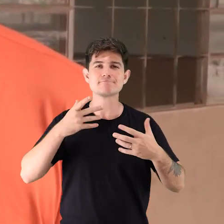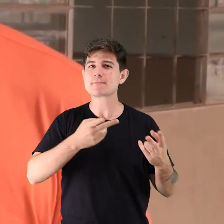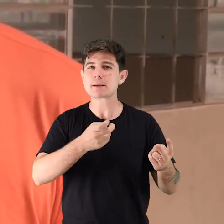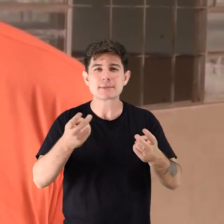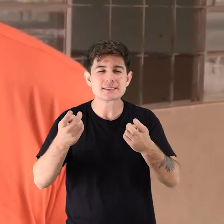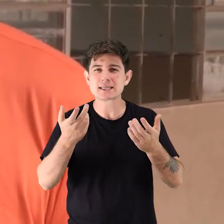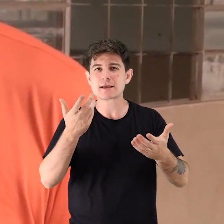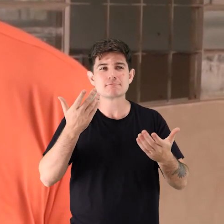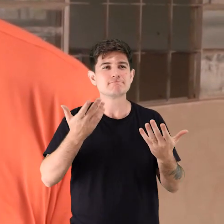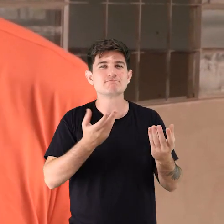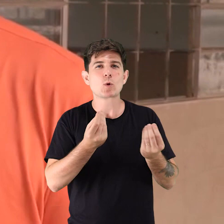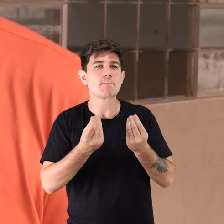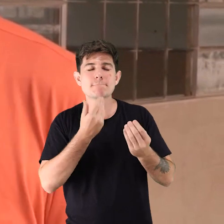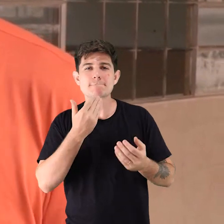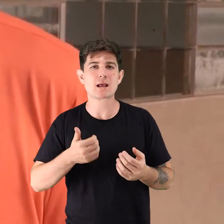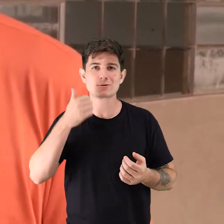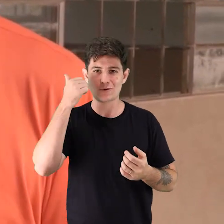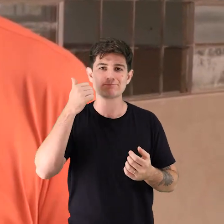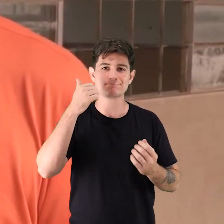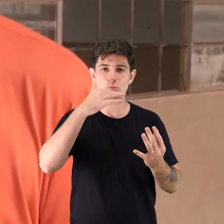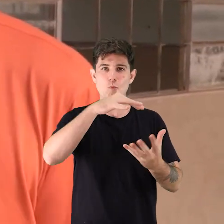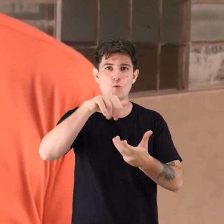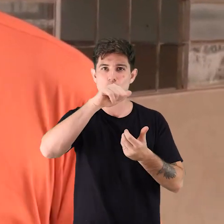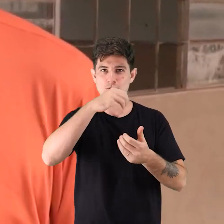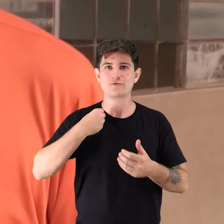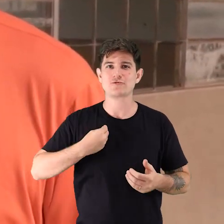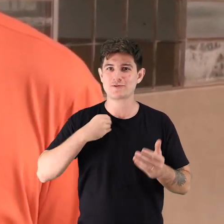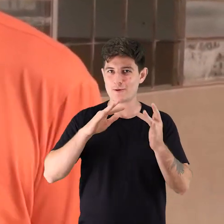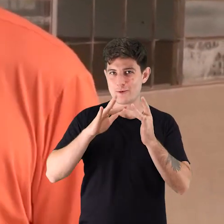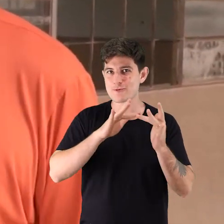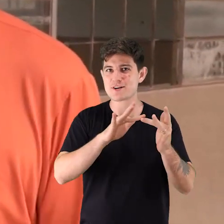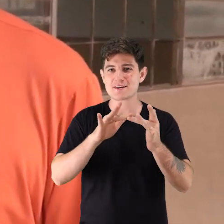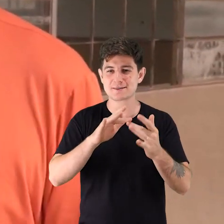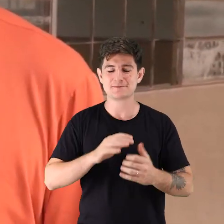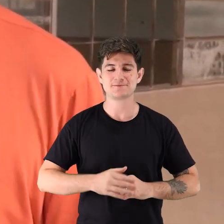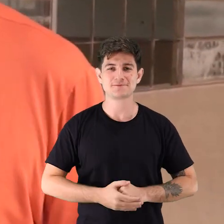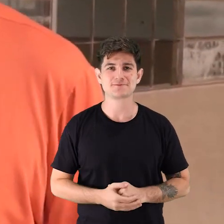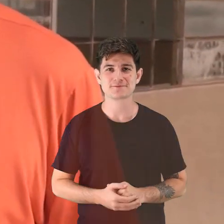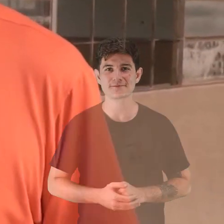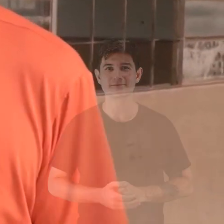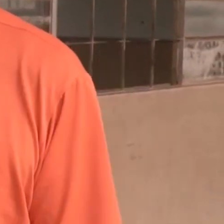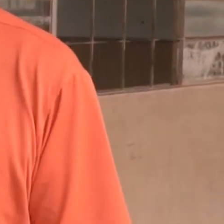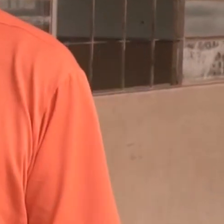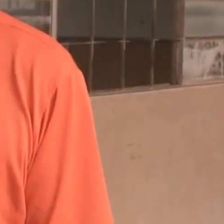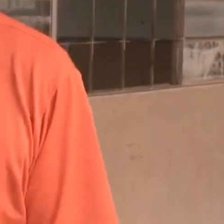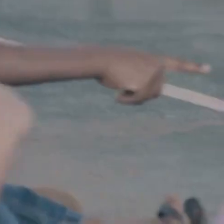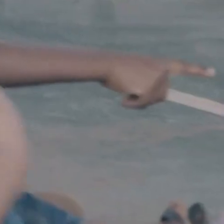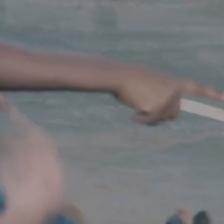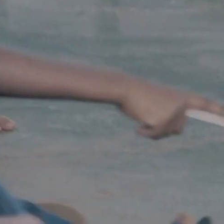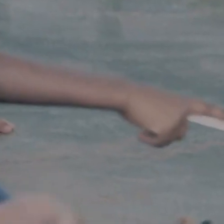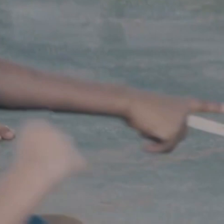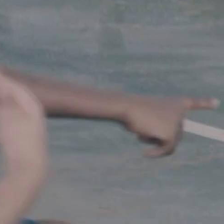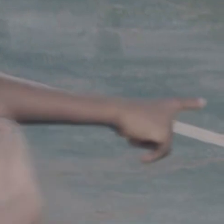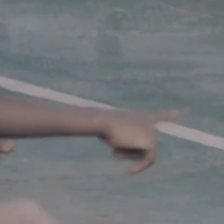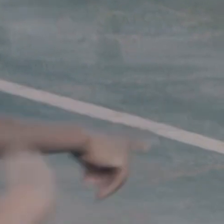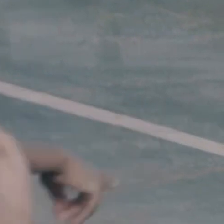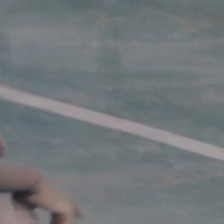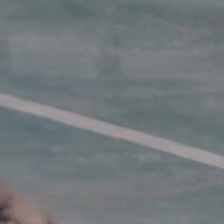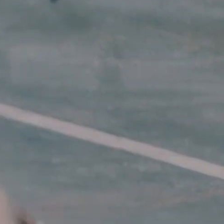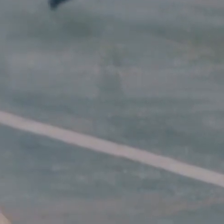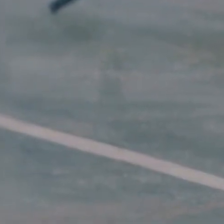vai ser muito mais sensível, vai ter uma percepção e uma leitura muito melhor do mundo que ele cerca.